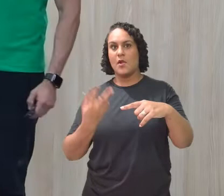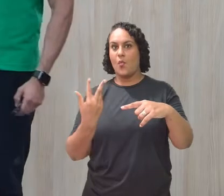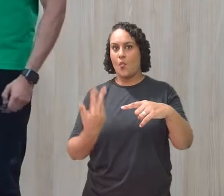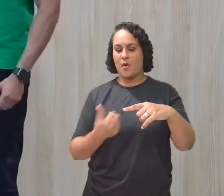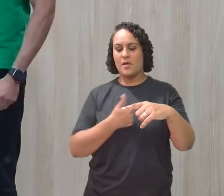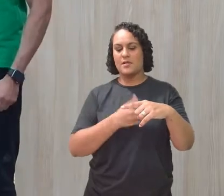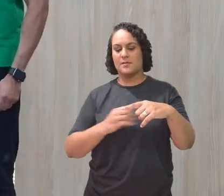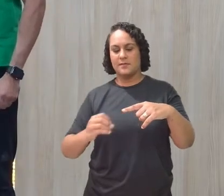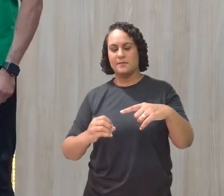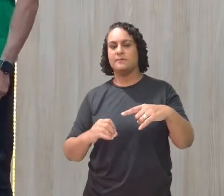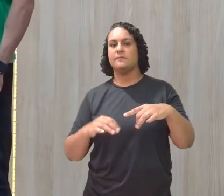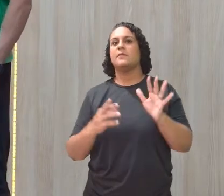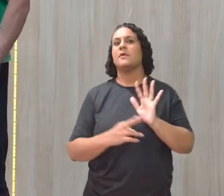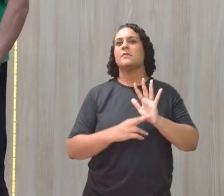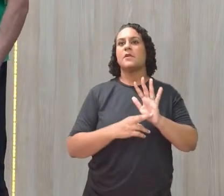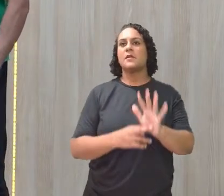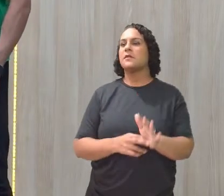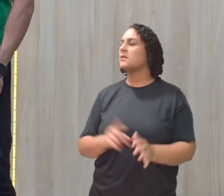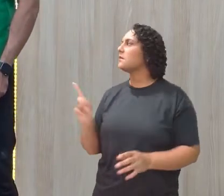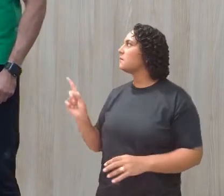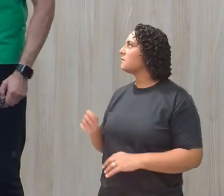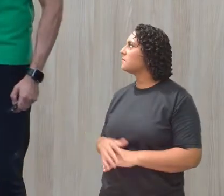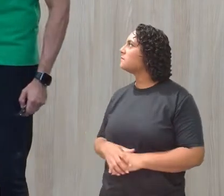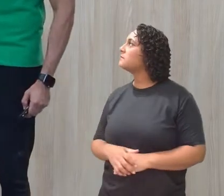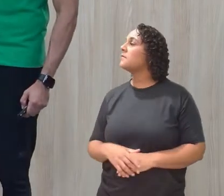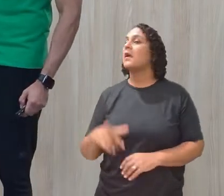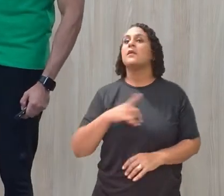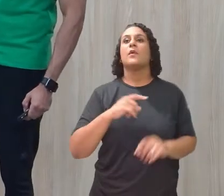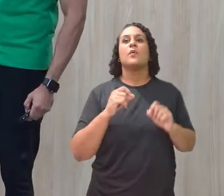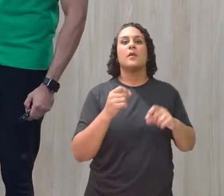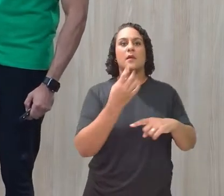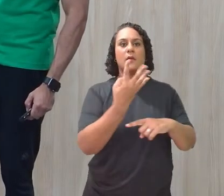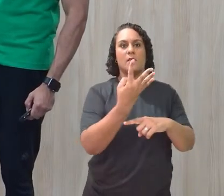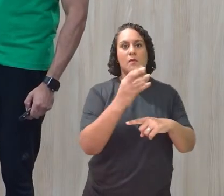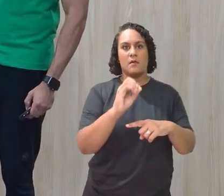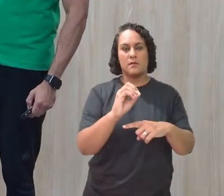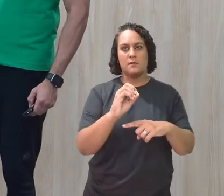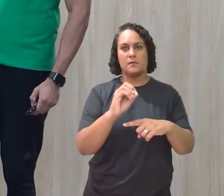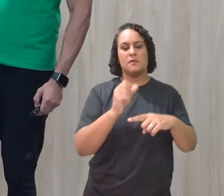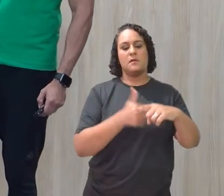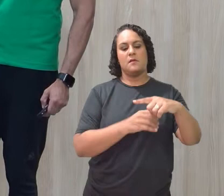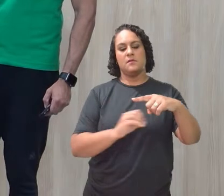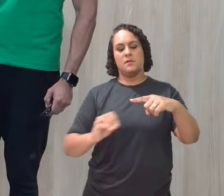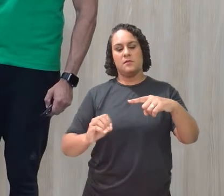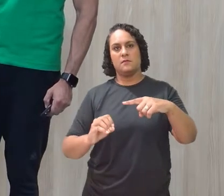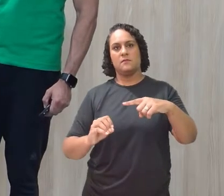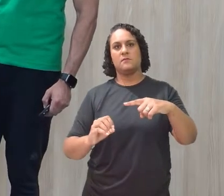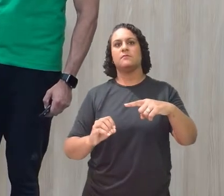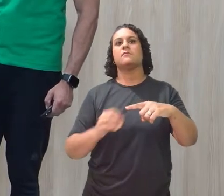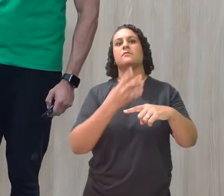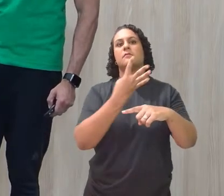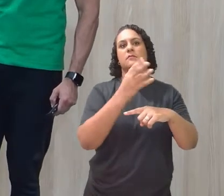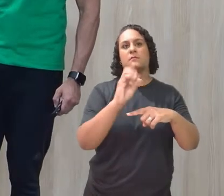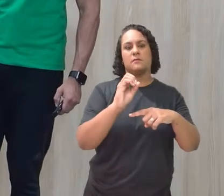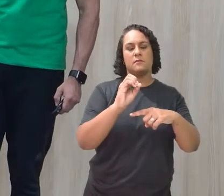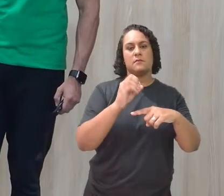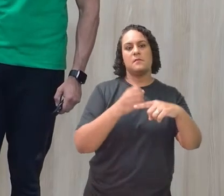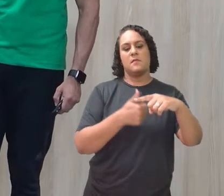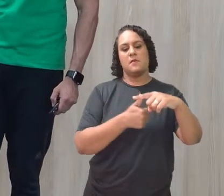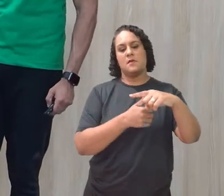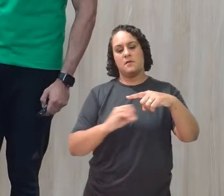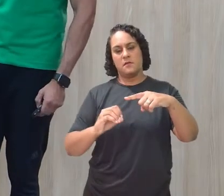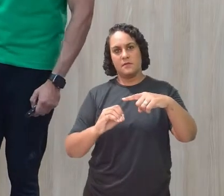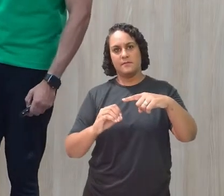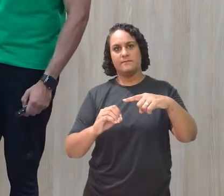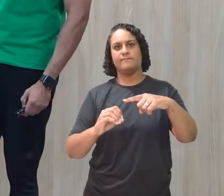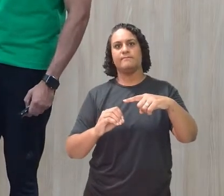Então, representando isso aí em forma de fração, eu tenho 40 sobre 100, ou seja, 40 centésimos,